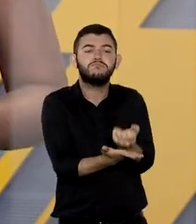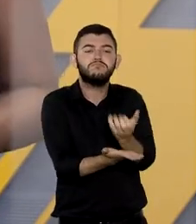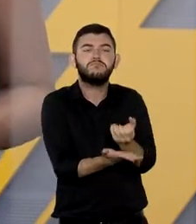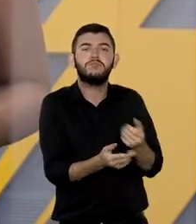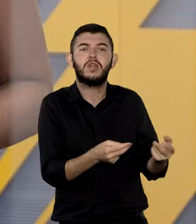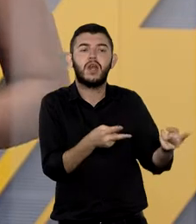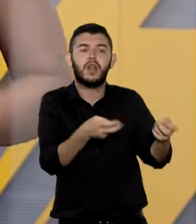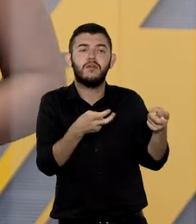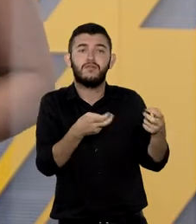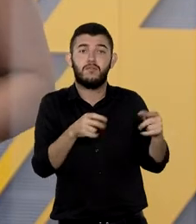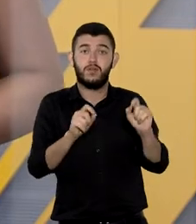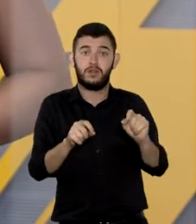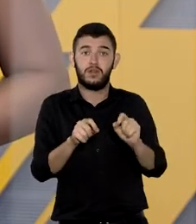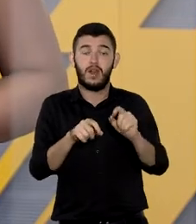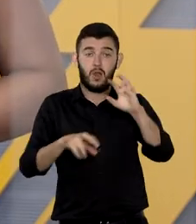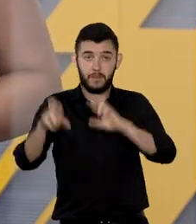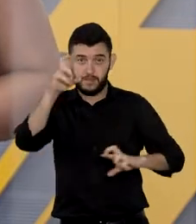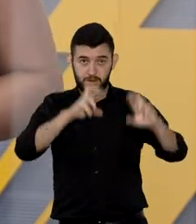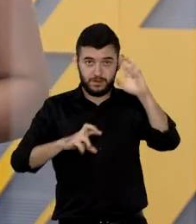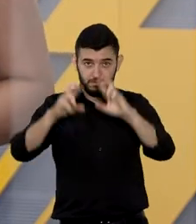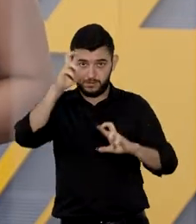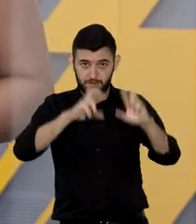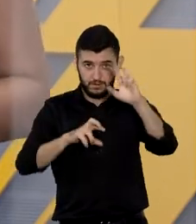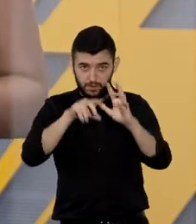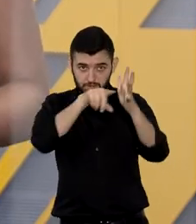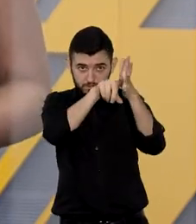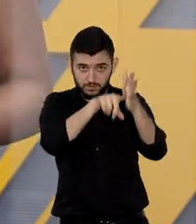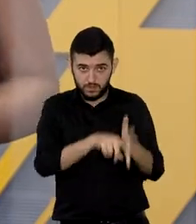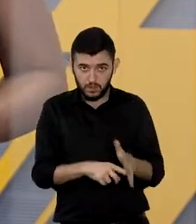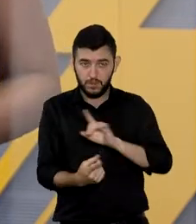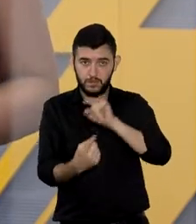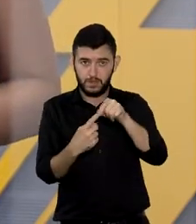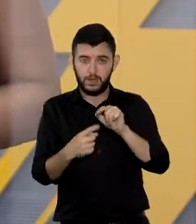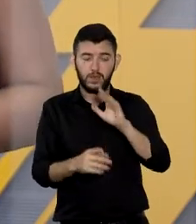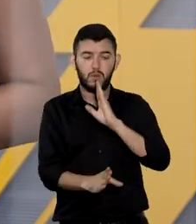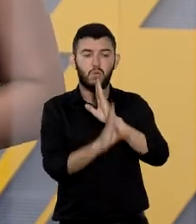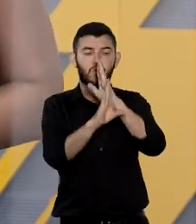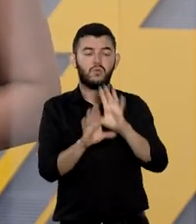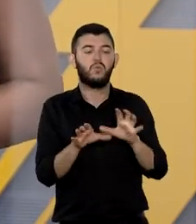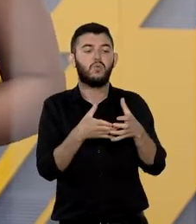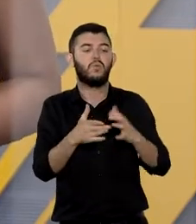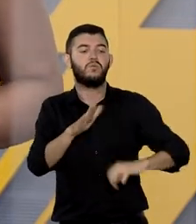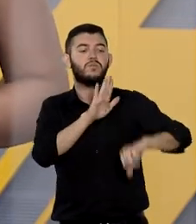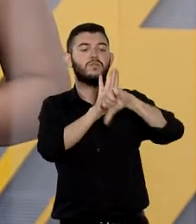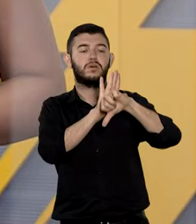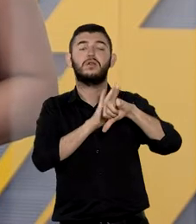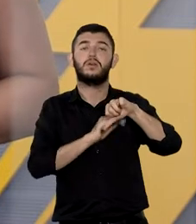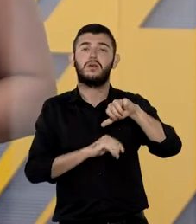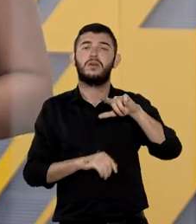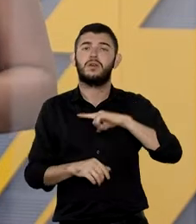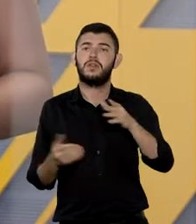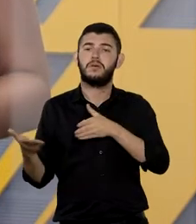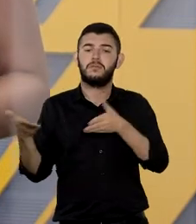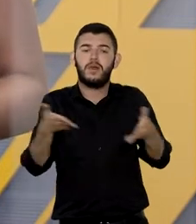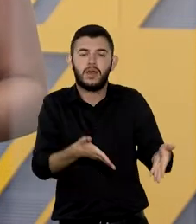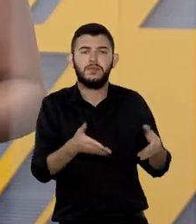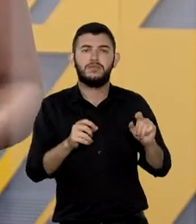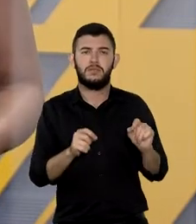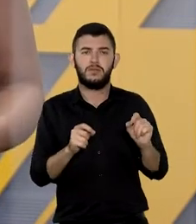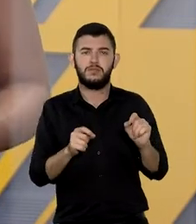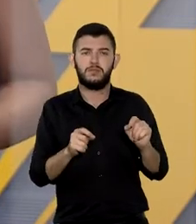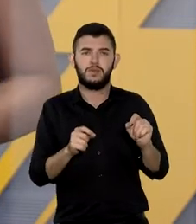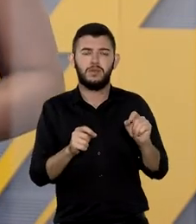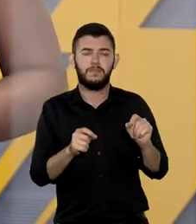interceptações telefônicas na Operação Cevandija, deflagrada para investigar uma organização criminosa envolvida